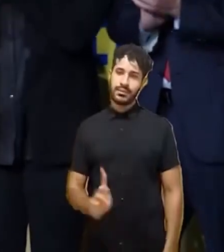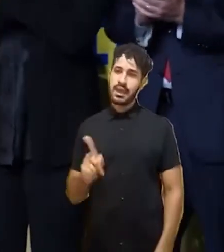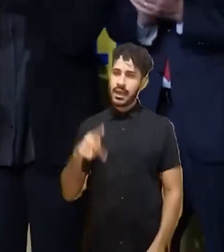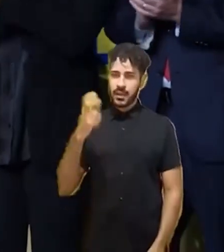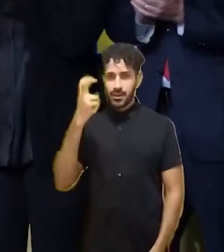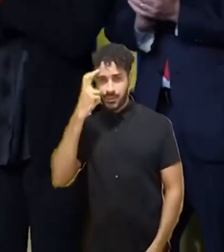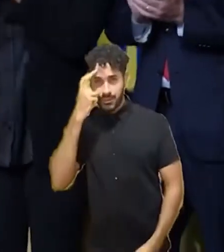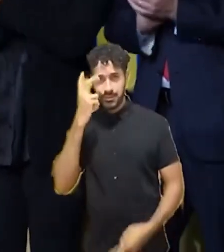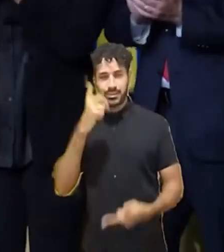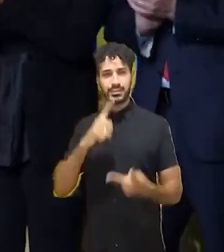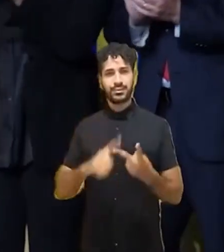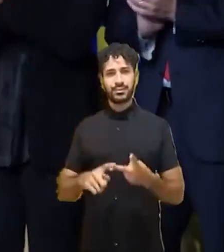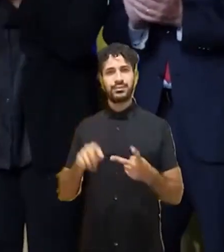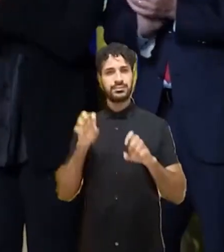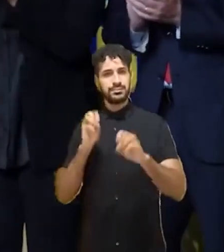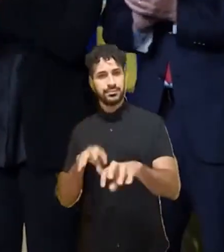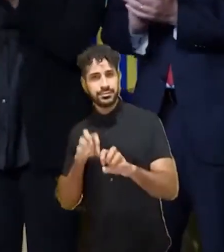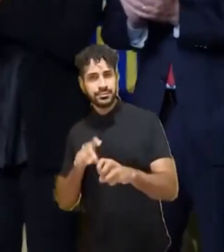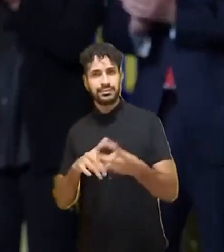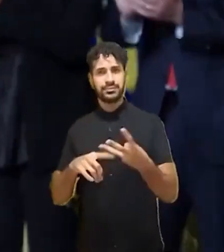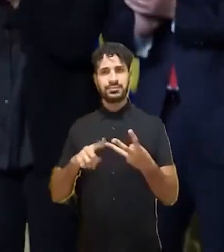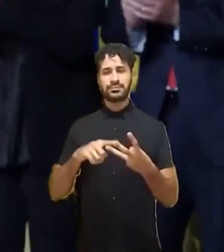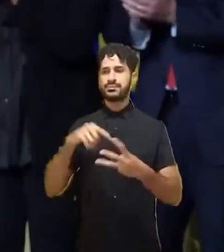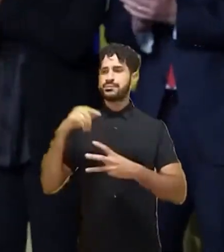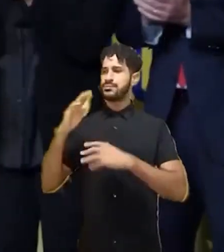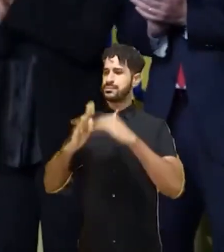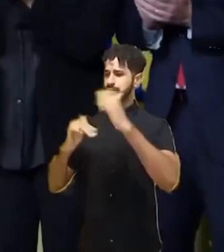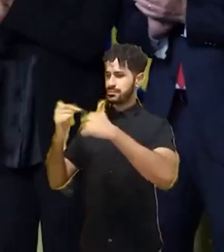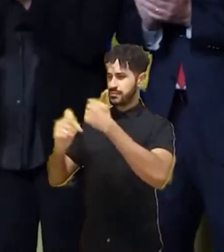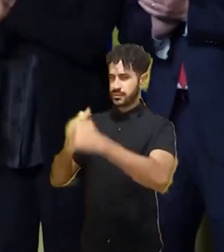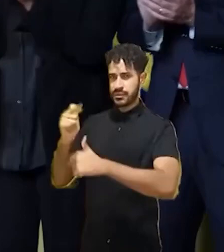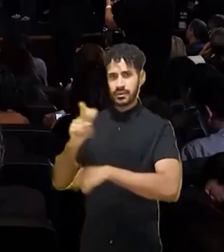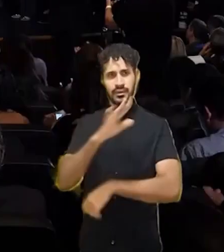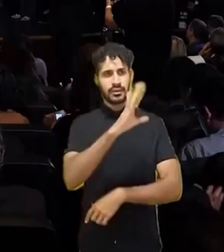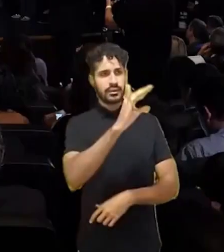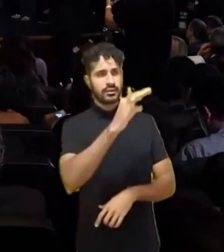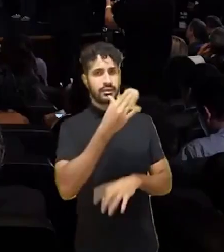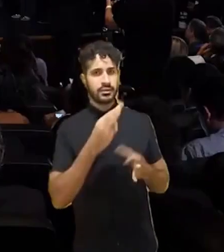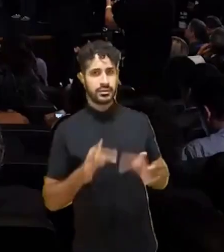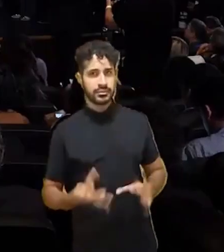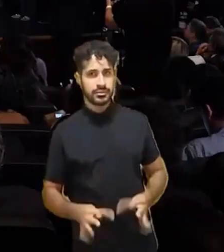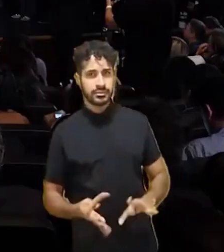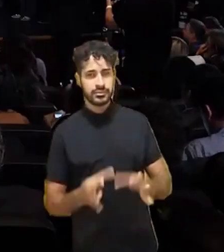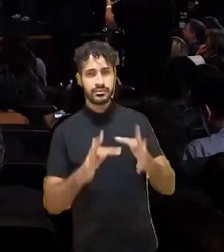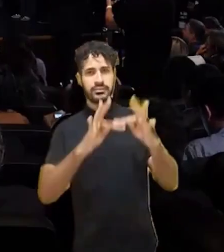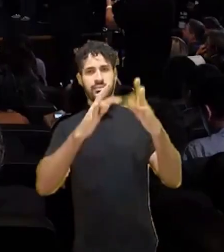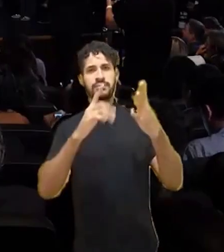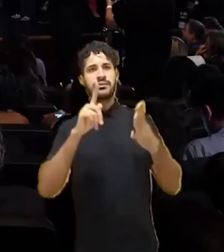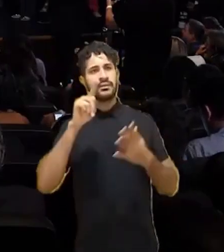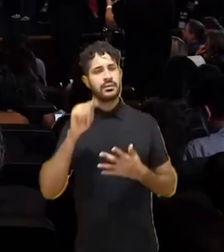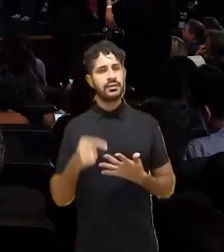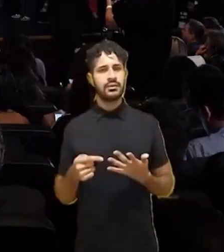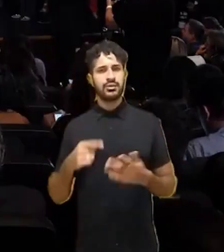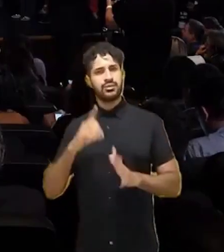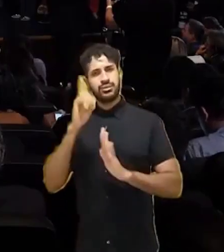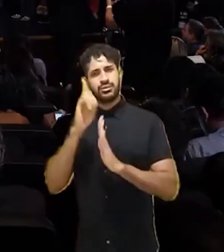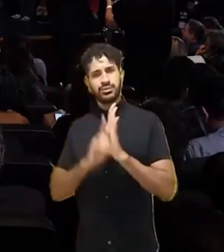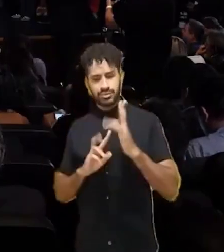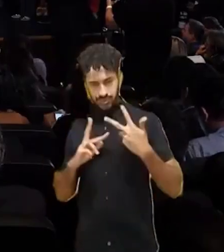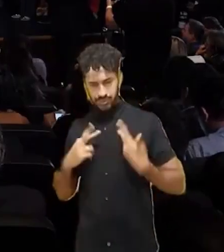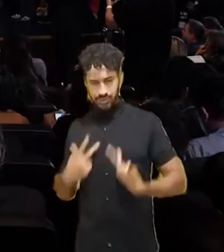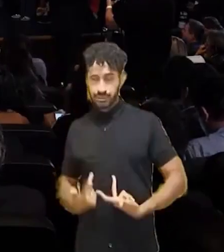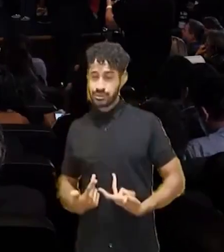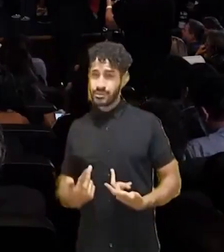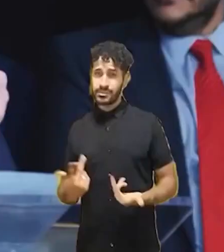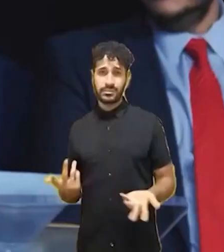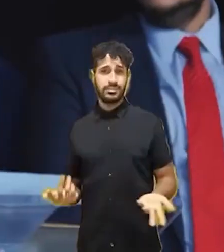é educação é o trabalhador é a ciência e tecnologia é os direitos humanos Ou seja